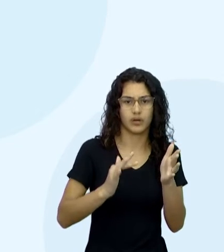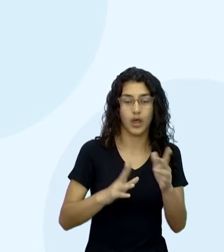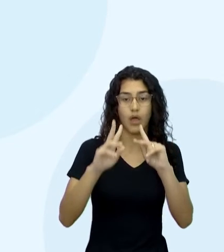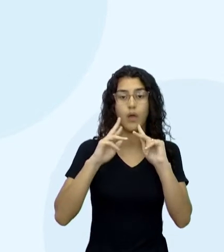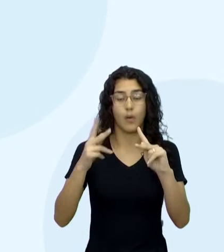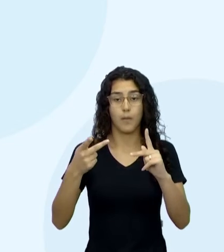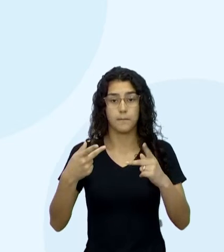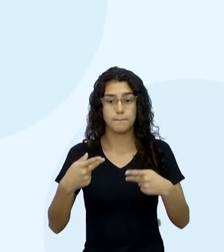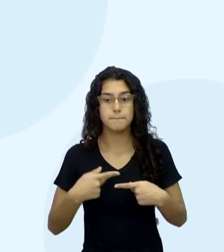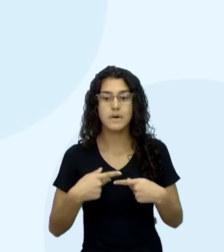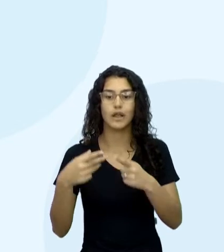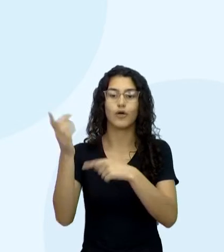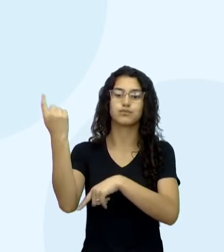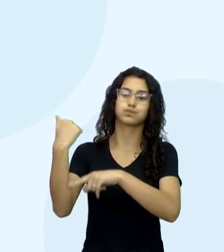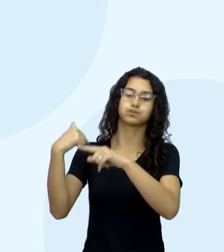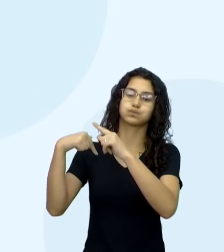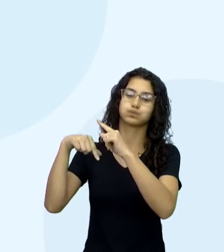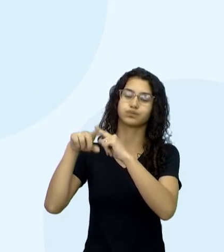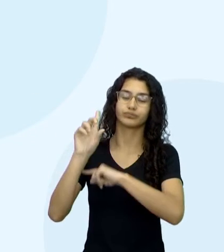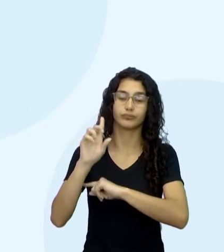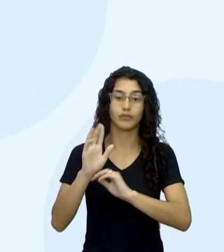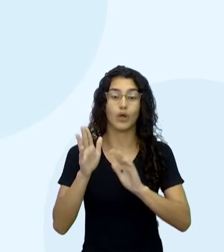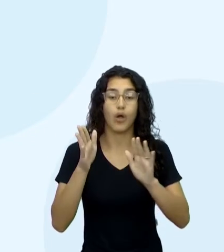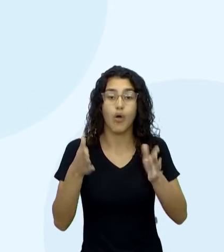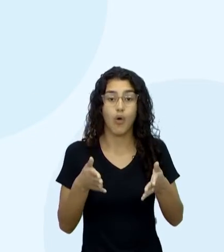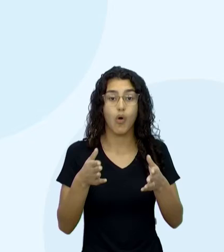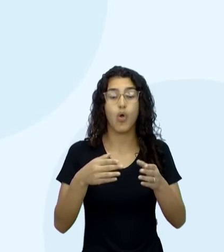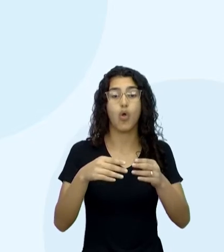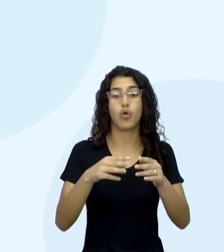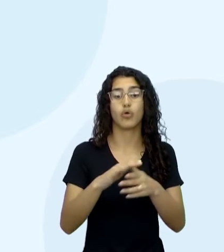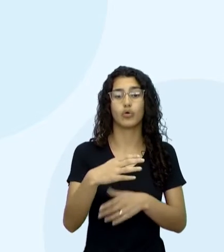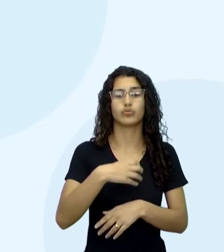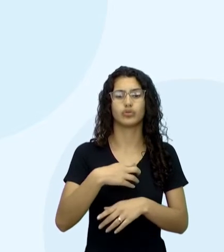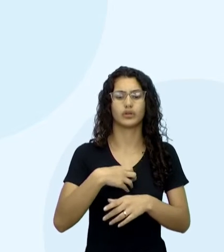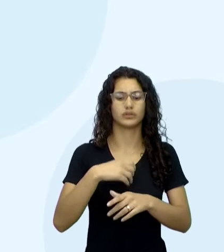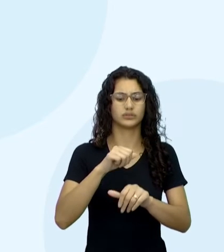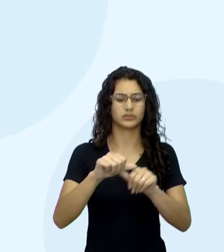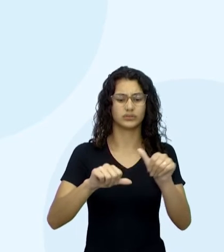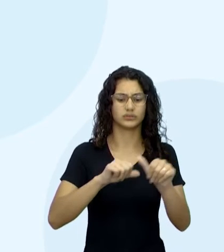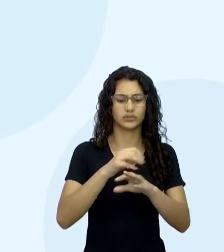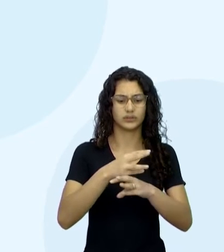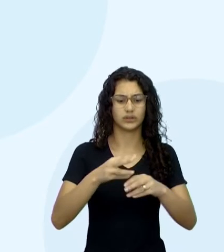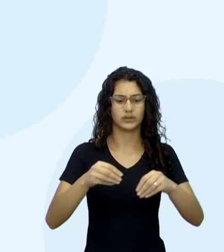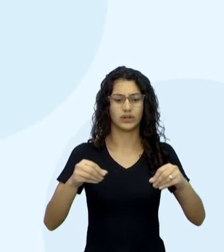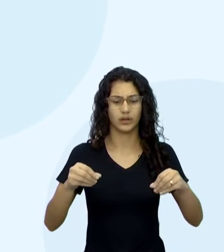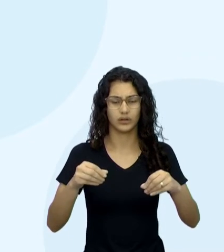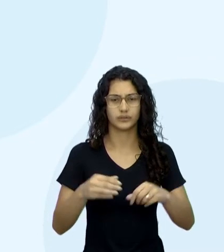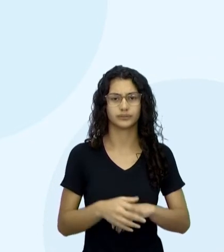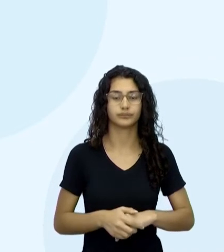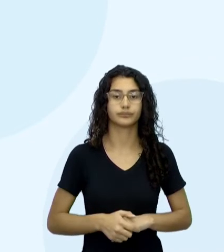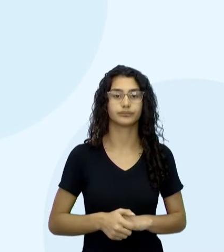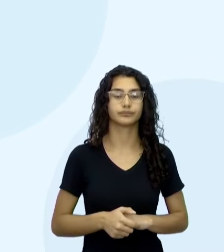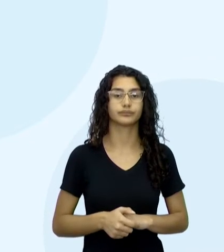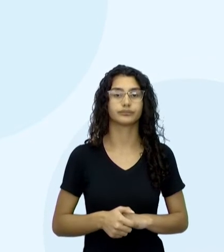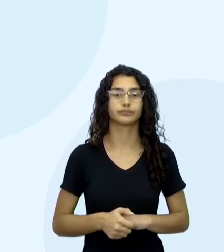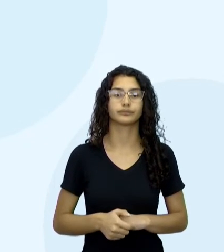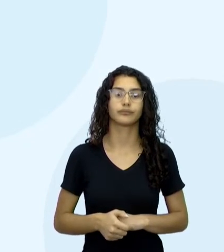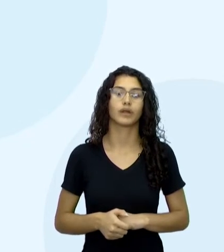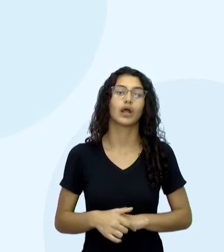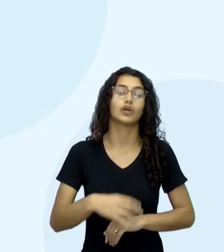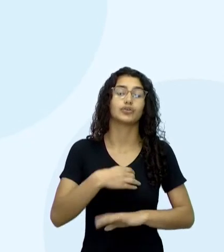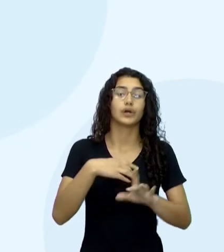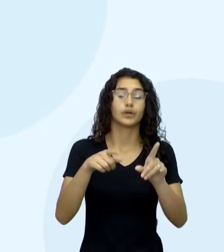humanas ultrapassou hoje a capacidade de regeneração da terra e a